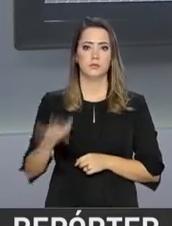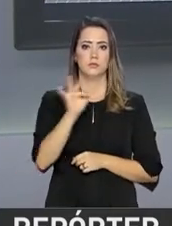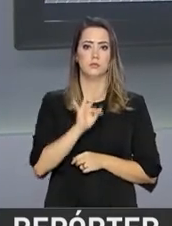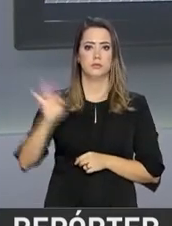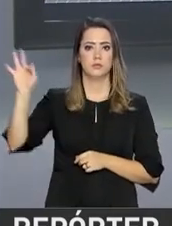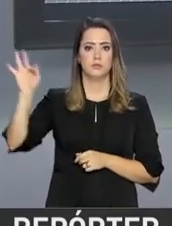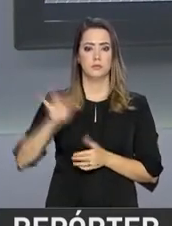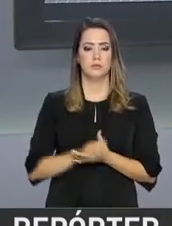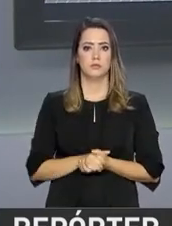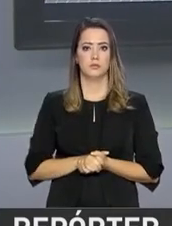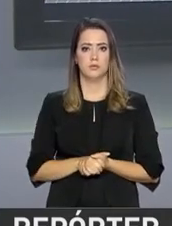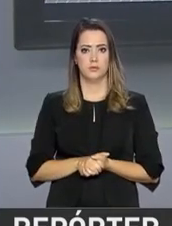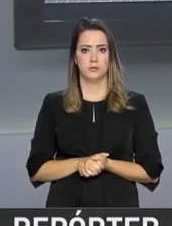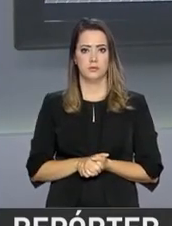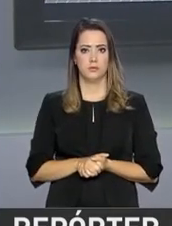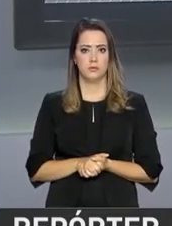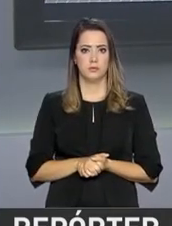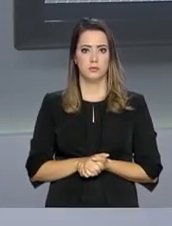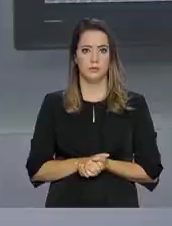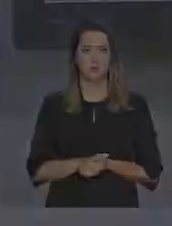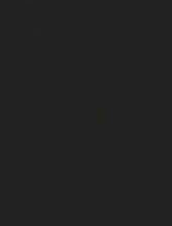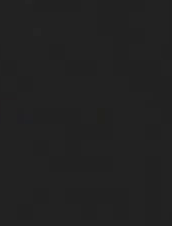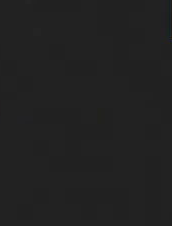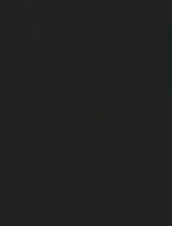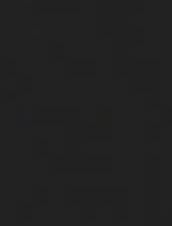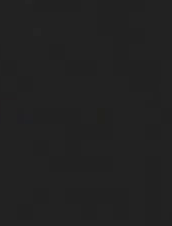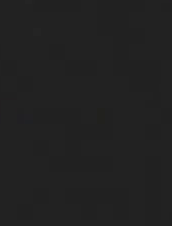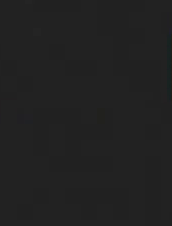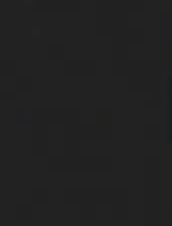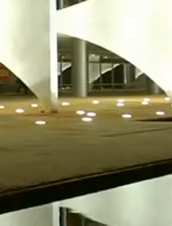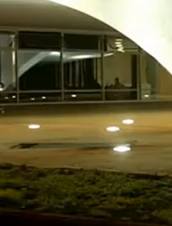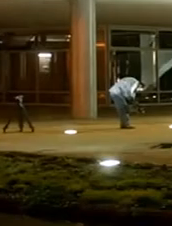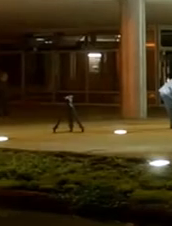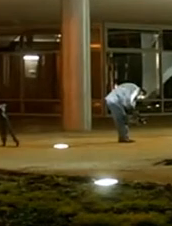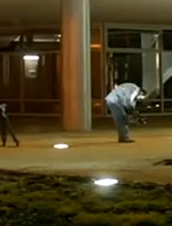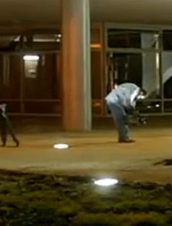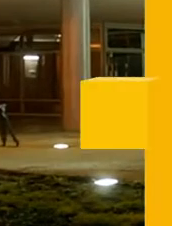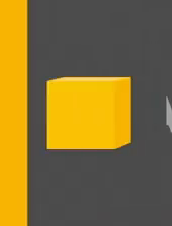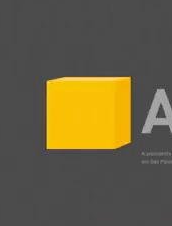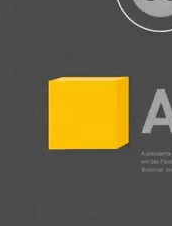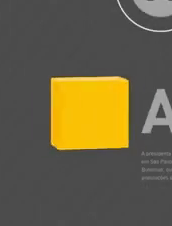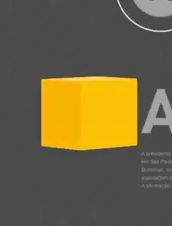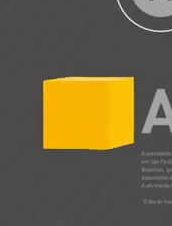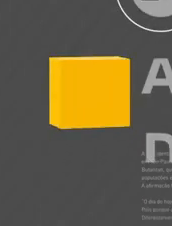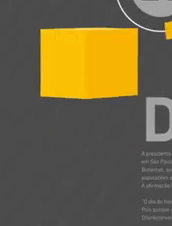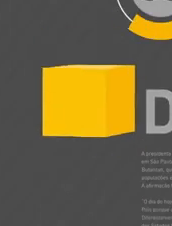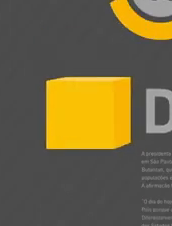NBR, a TV do Governo Federal.